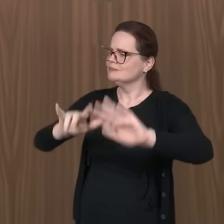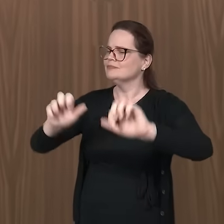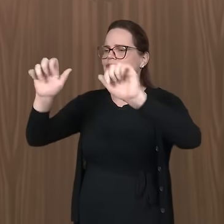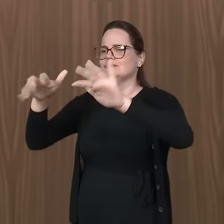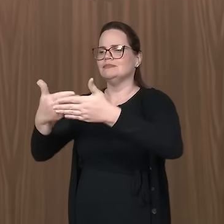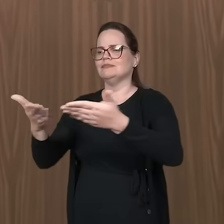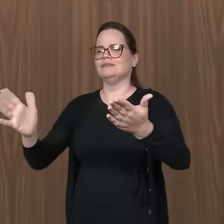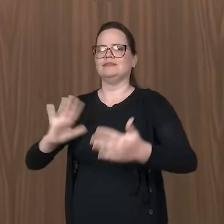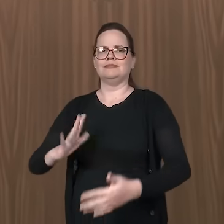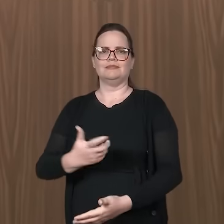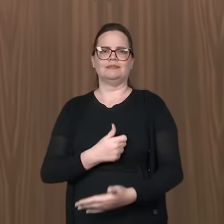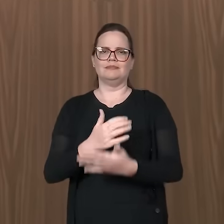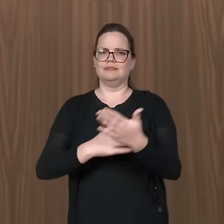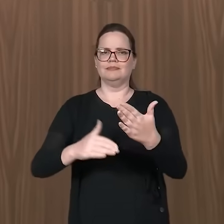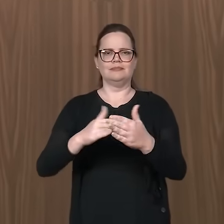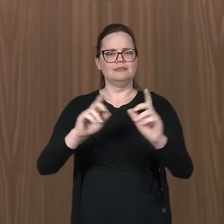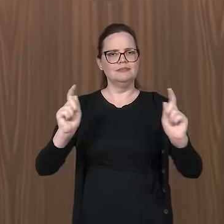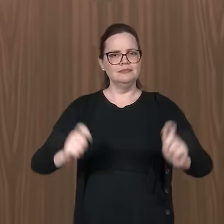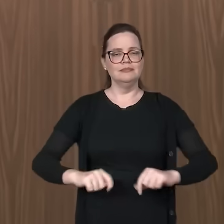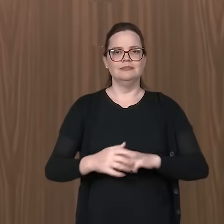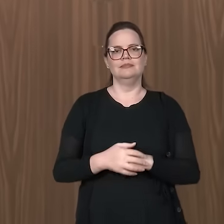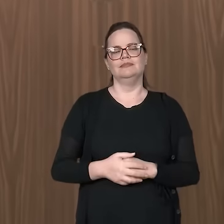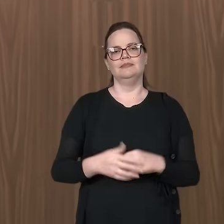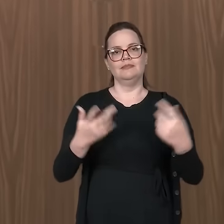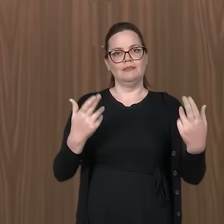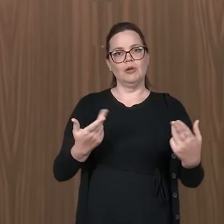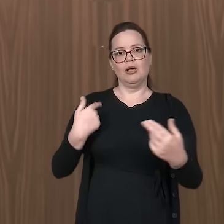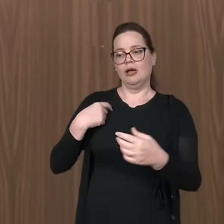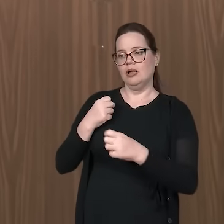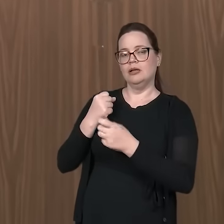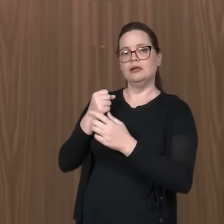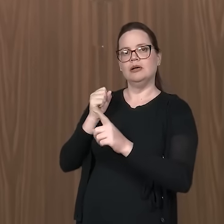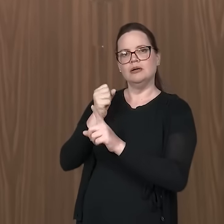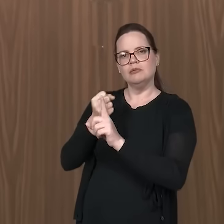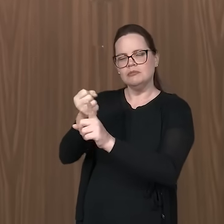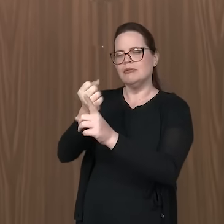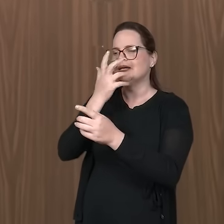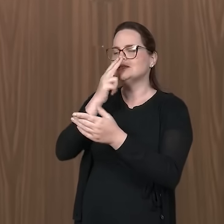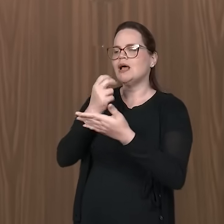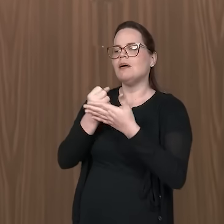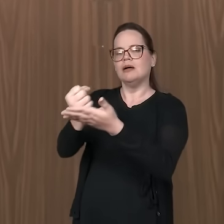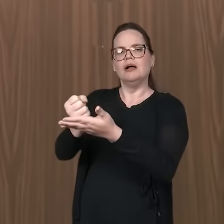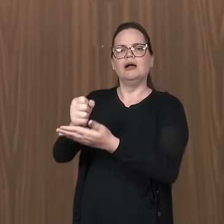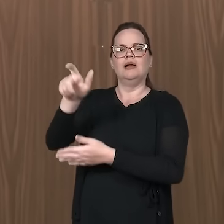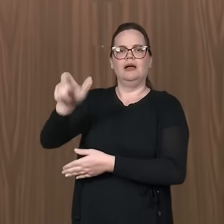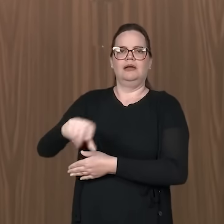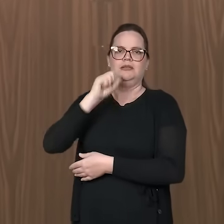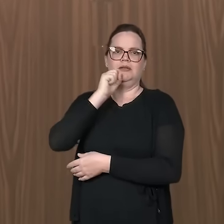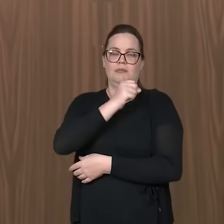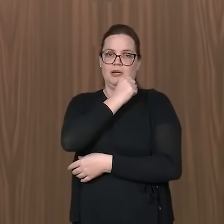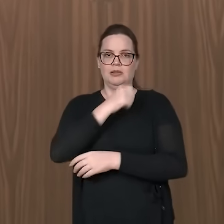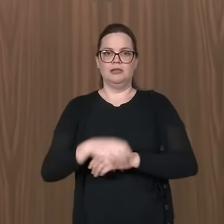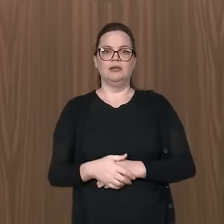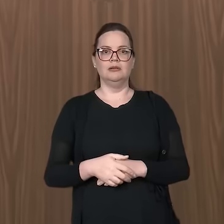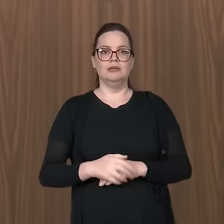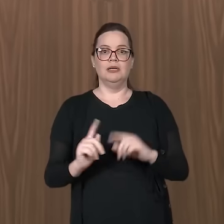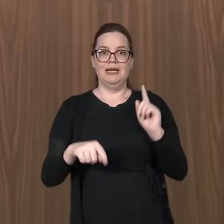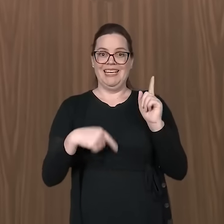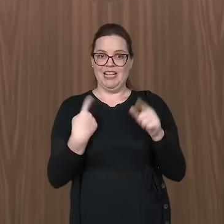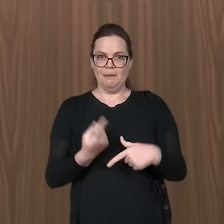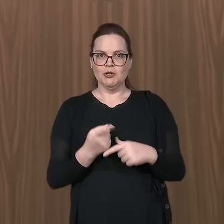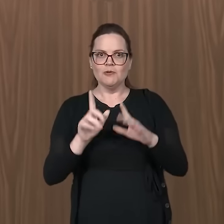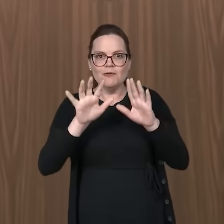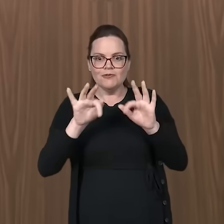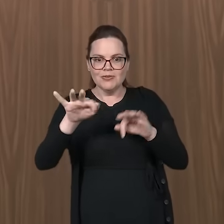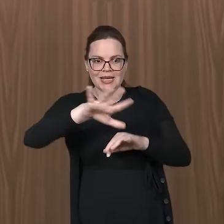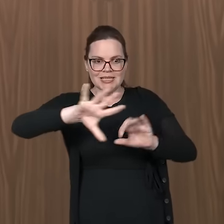trazer a salvação a todos. Como ele atendeu aos samaritanos e os samaritanos no final desta passagem,